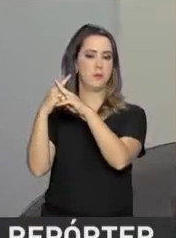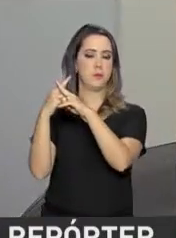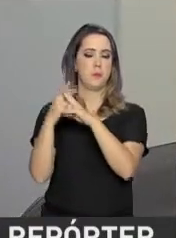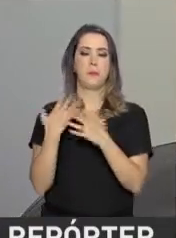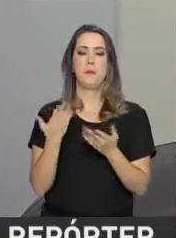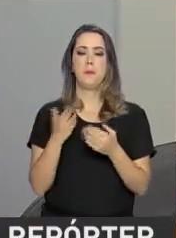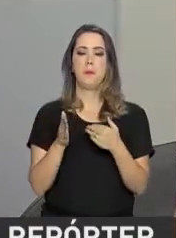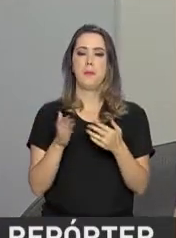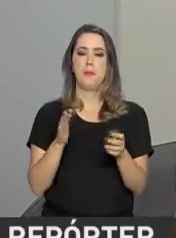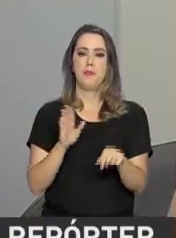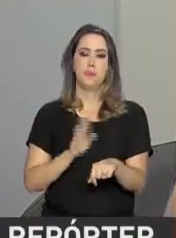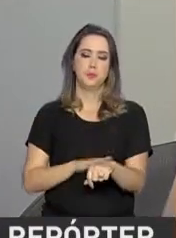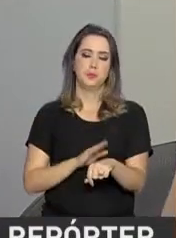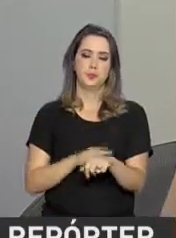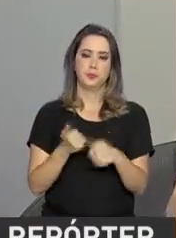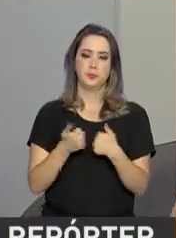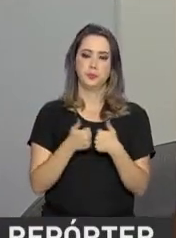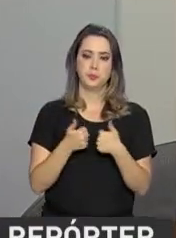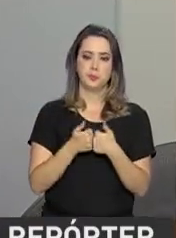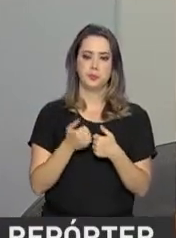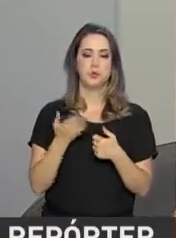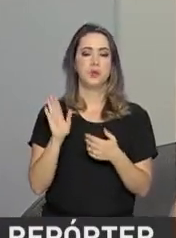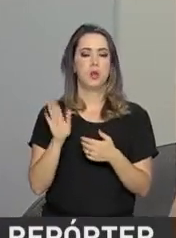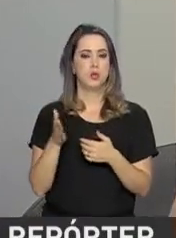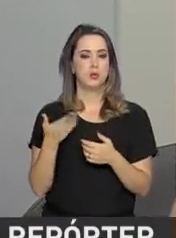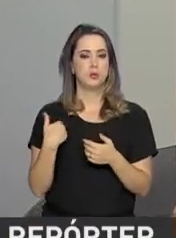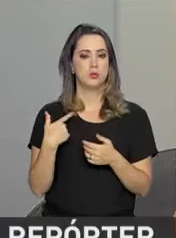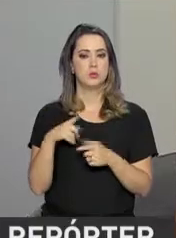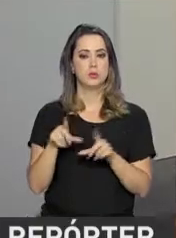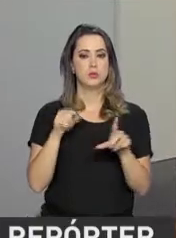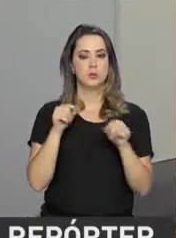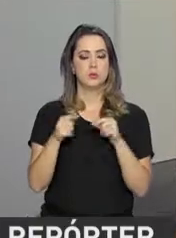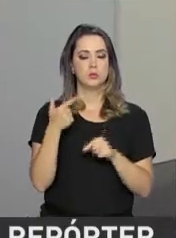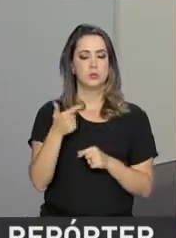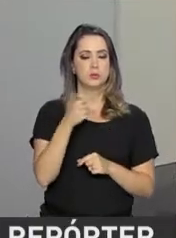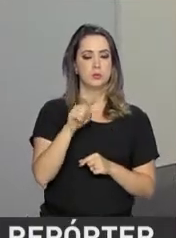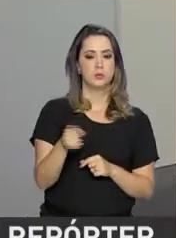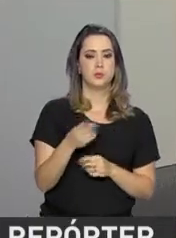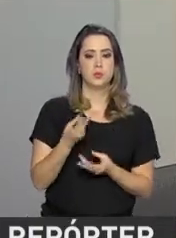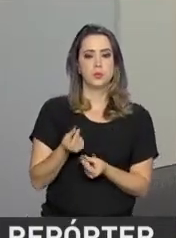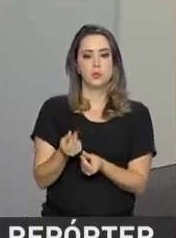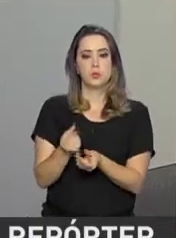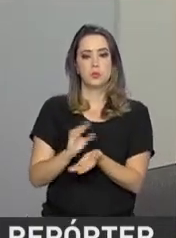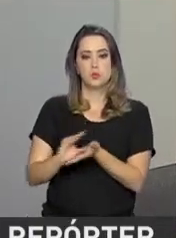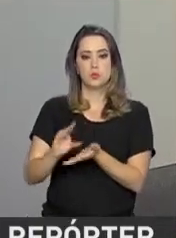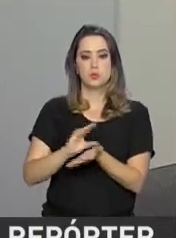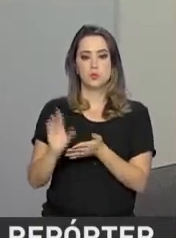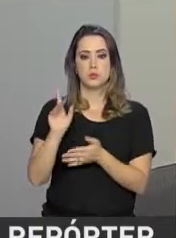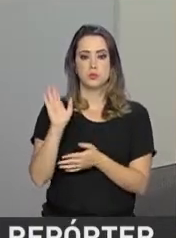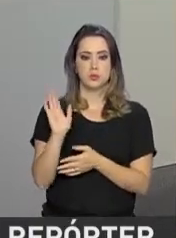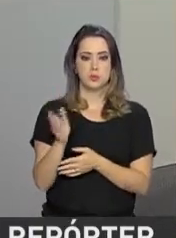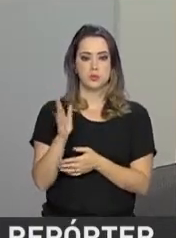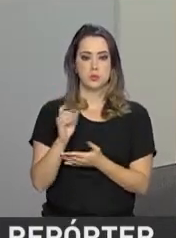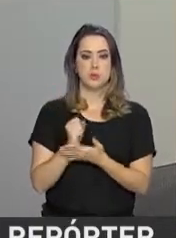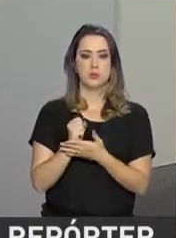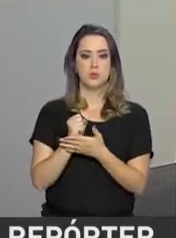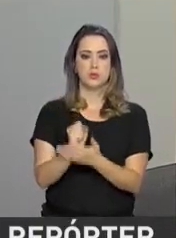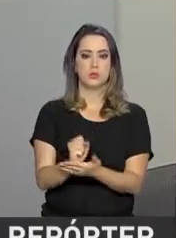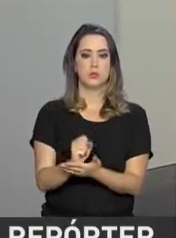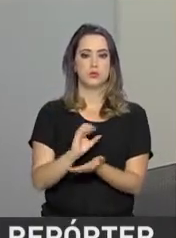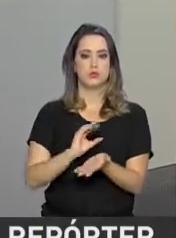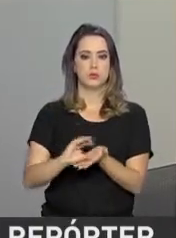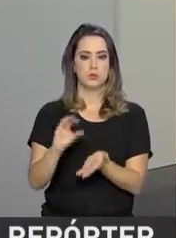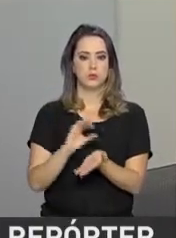primeiro momento que nós fizemos esse recorte é esse recurso para disponibilizado pra já está